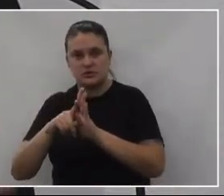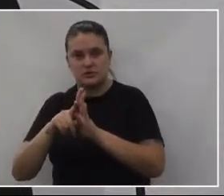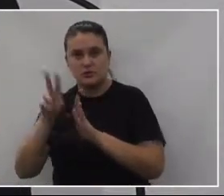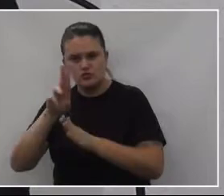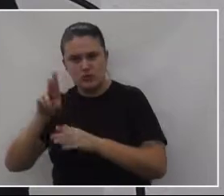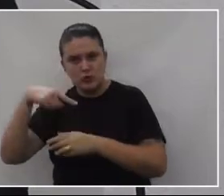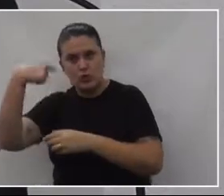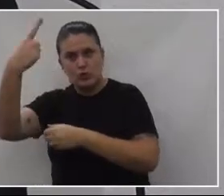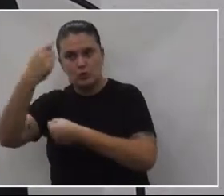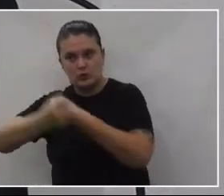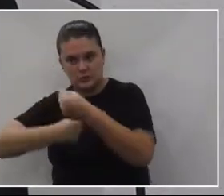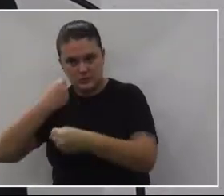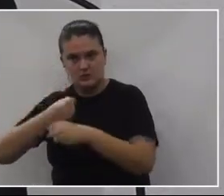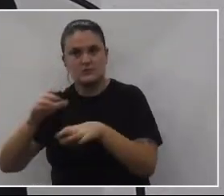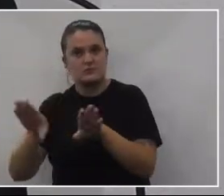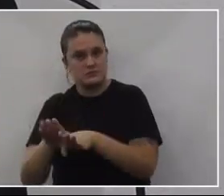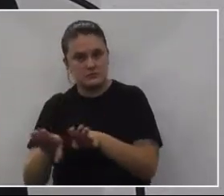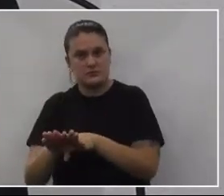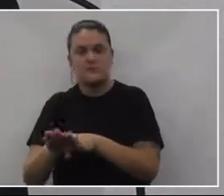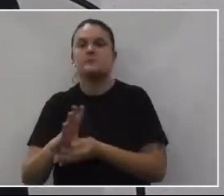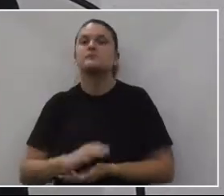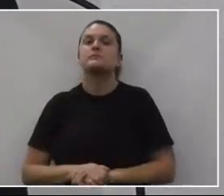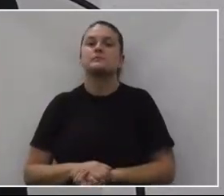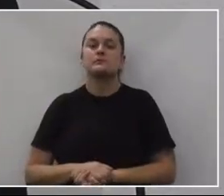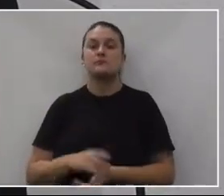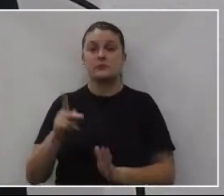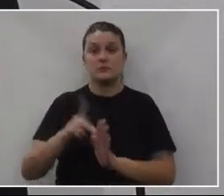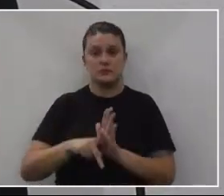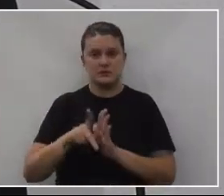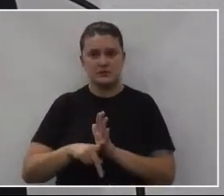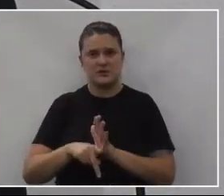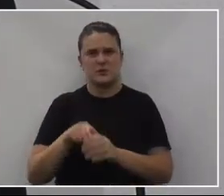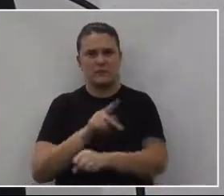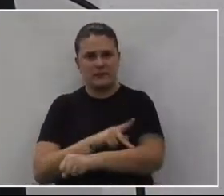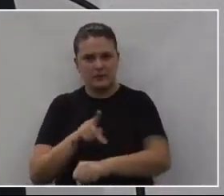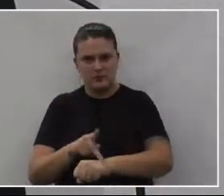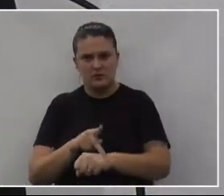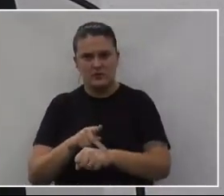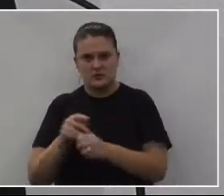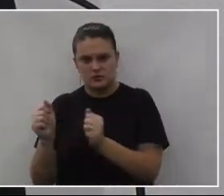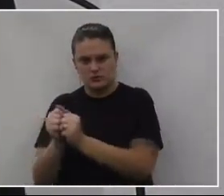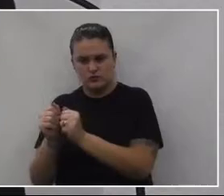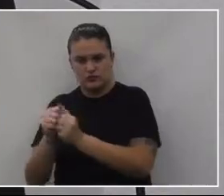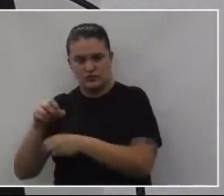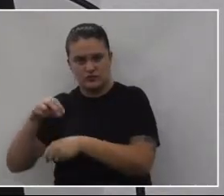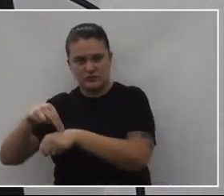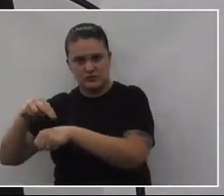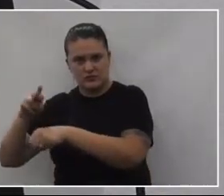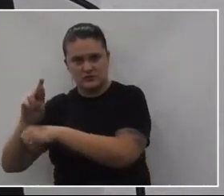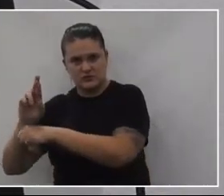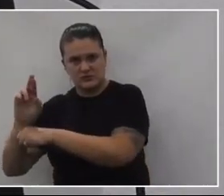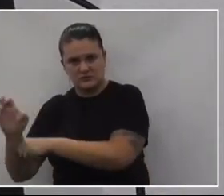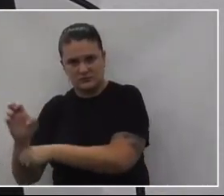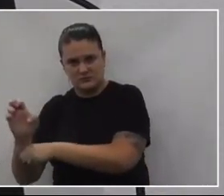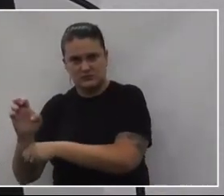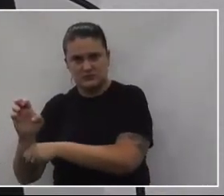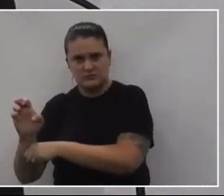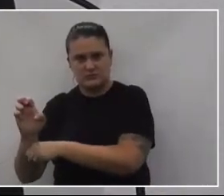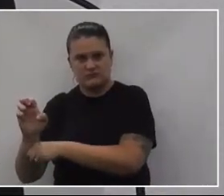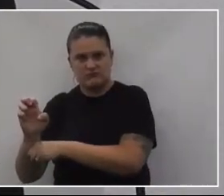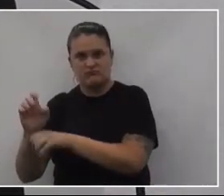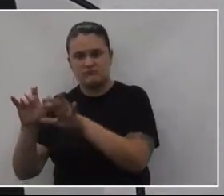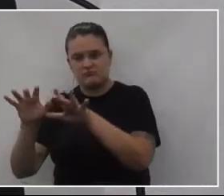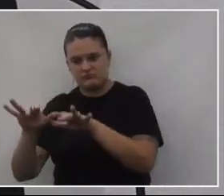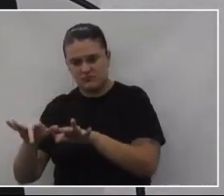um projeto novo. Mas o plano pedagógico que foi montado em conjunto com o Núcleo Regional de Educação,